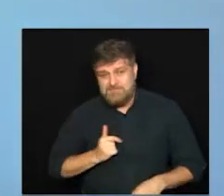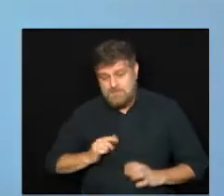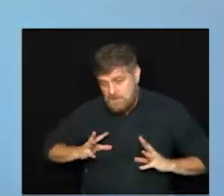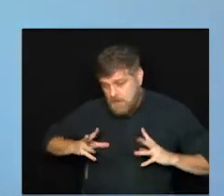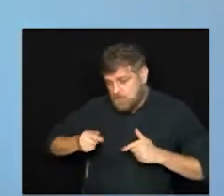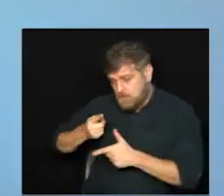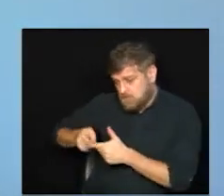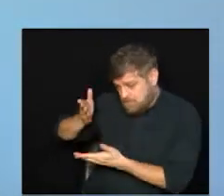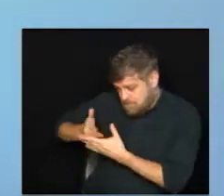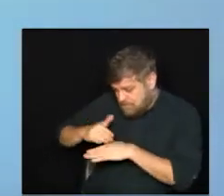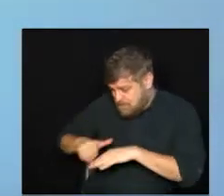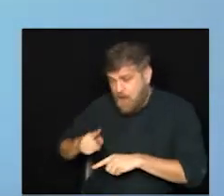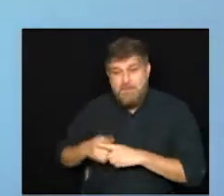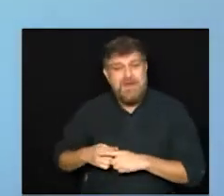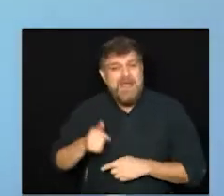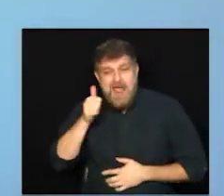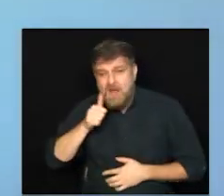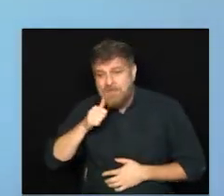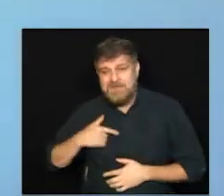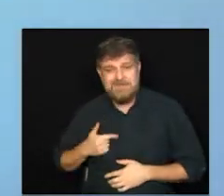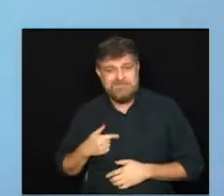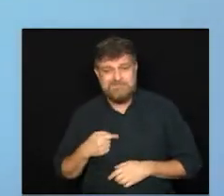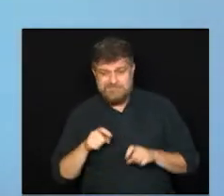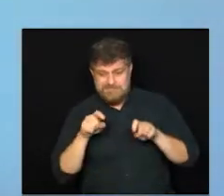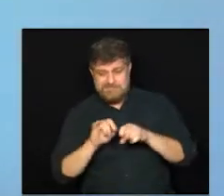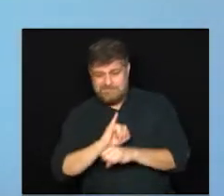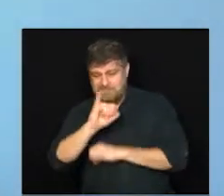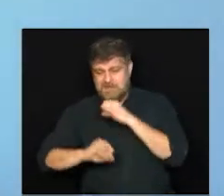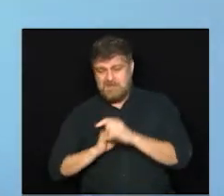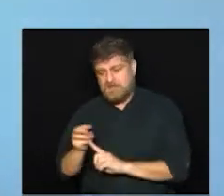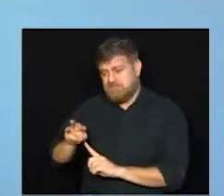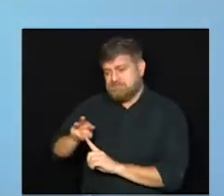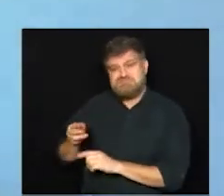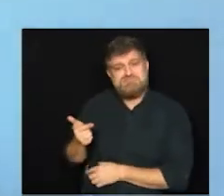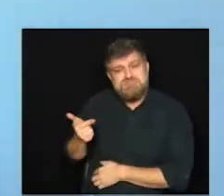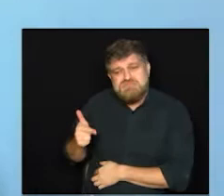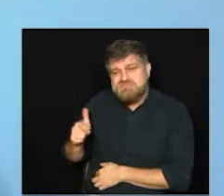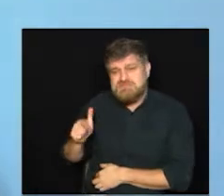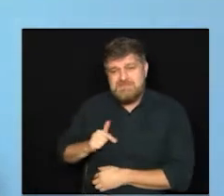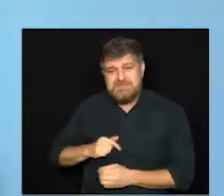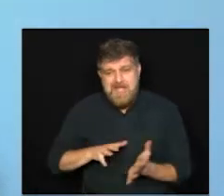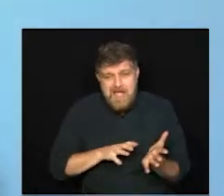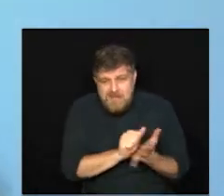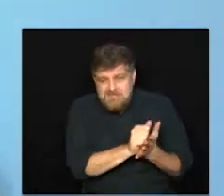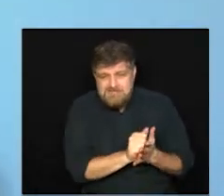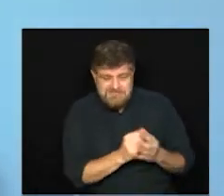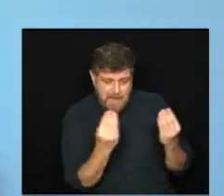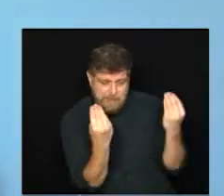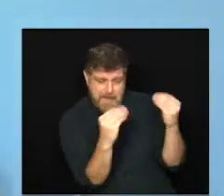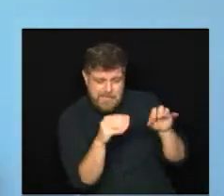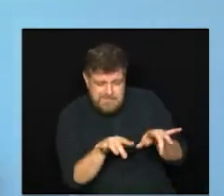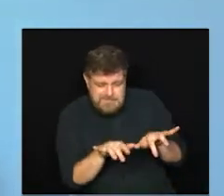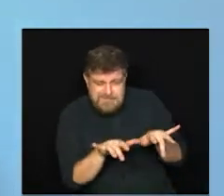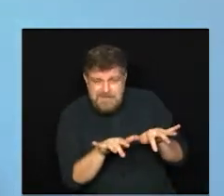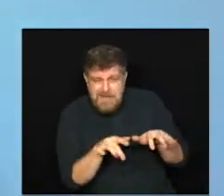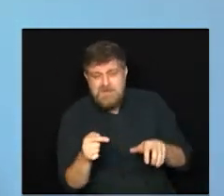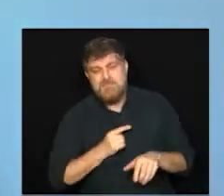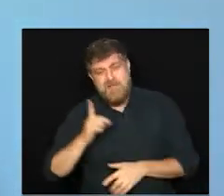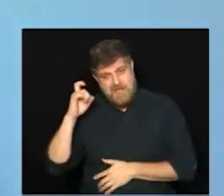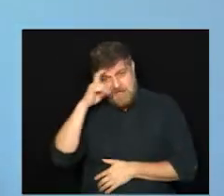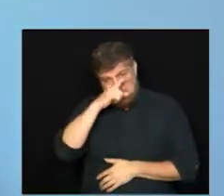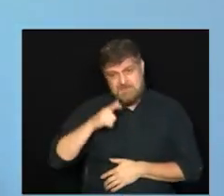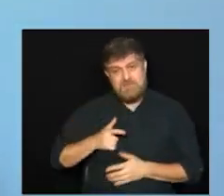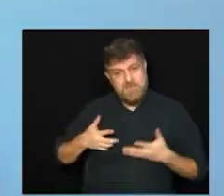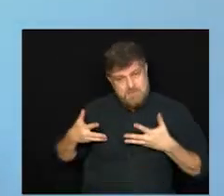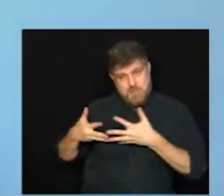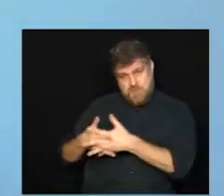do problema, porque muitas mulheres não têm acesso à internet, têm dificuldade no preenchimento, porque é realmente uma ferramenta um pouco